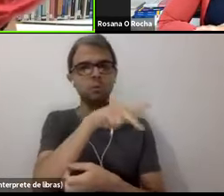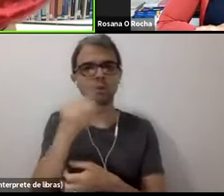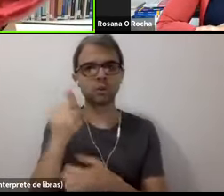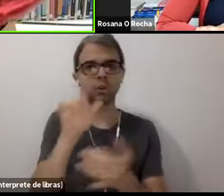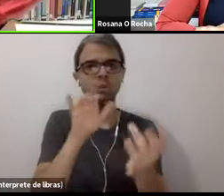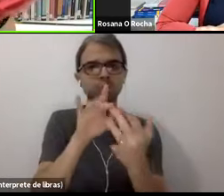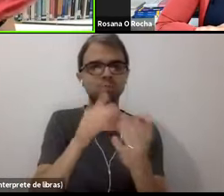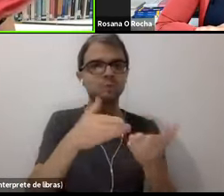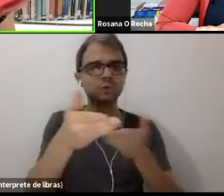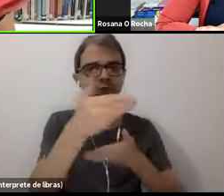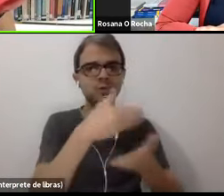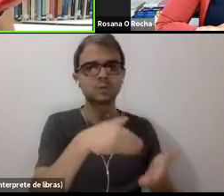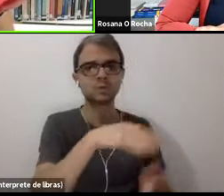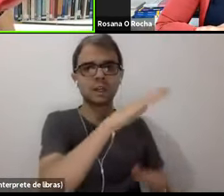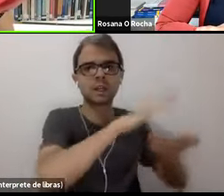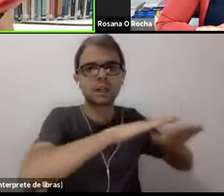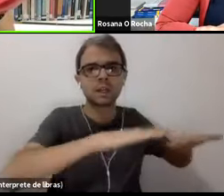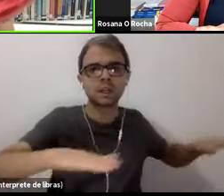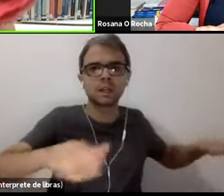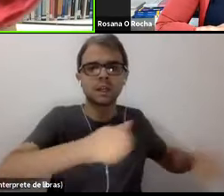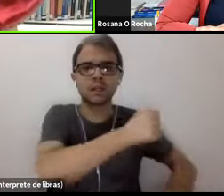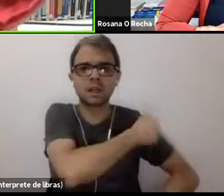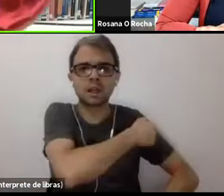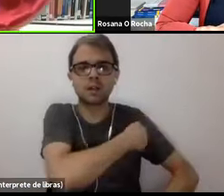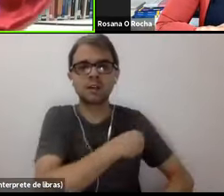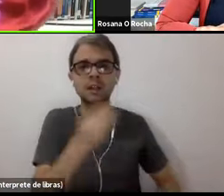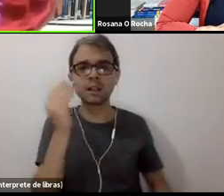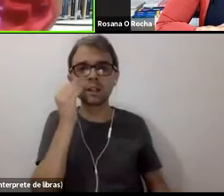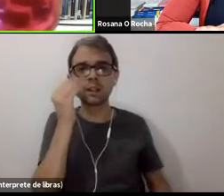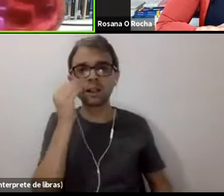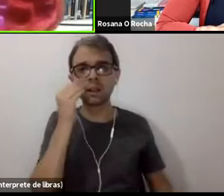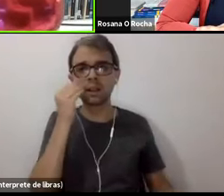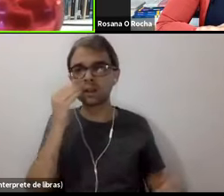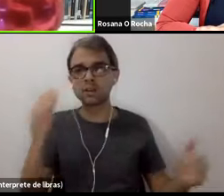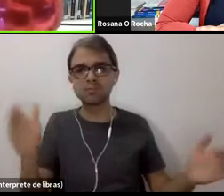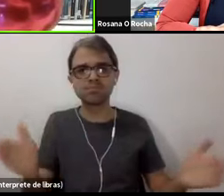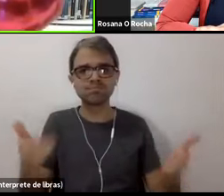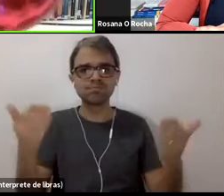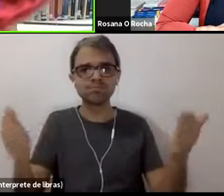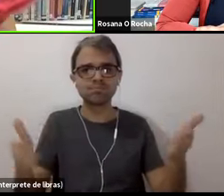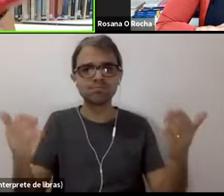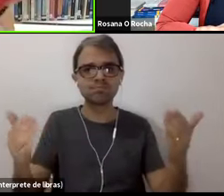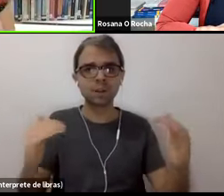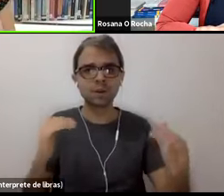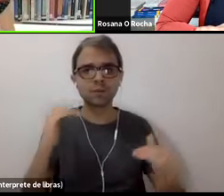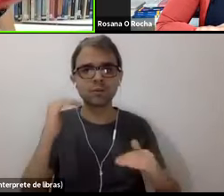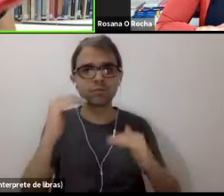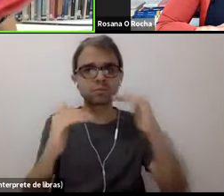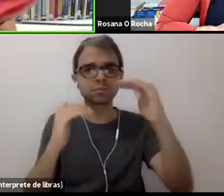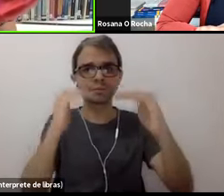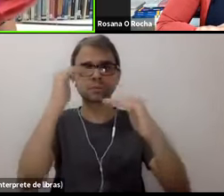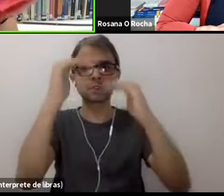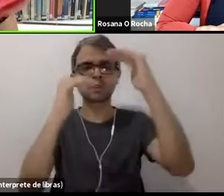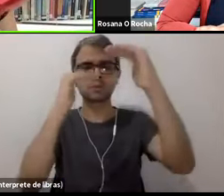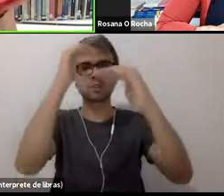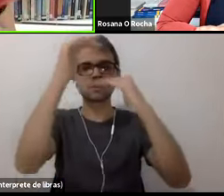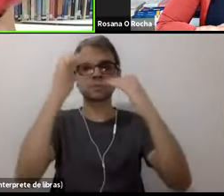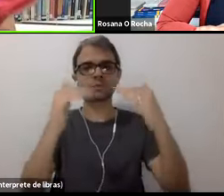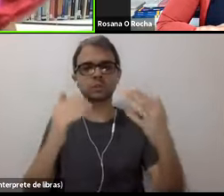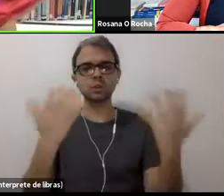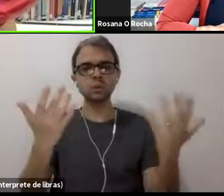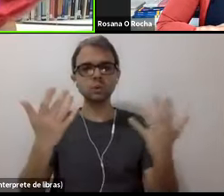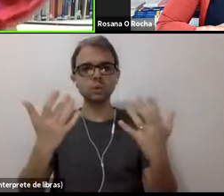a possibilidade da construção de um momento agora muito mais forte